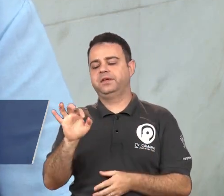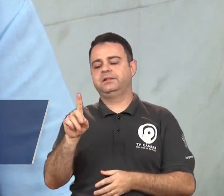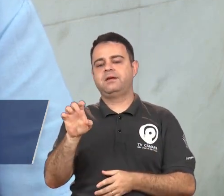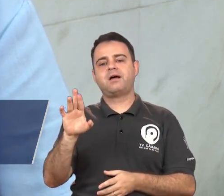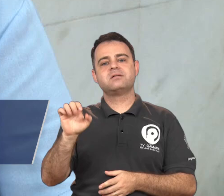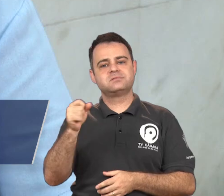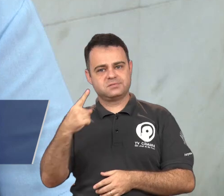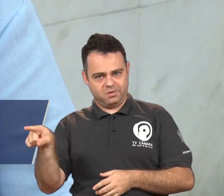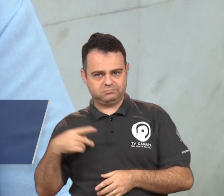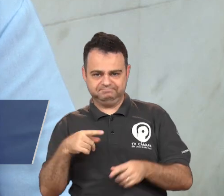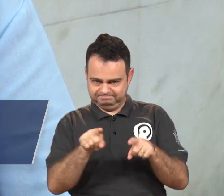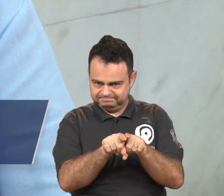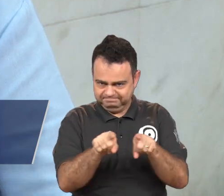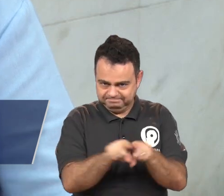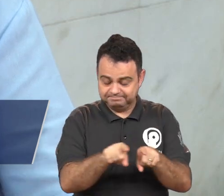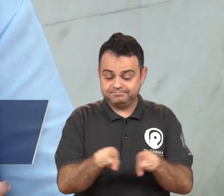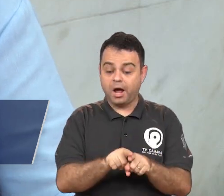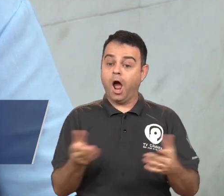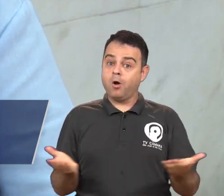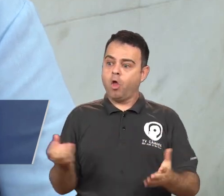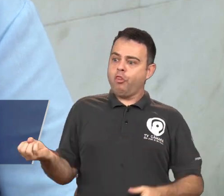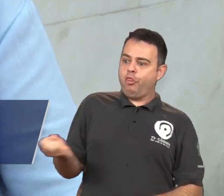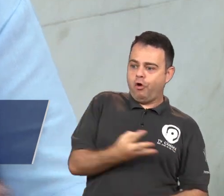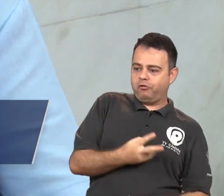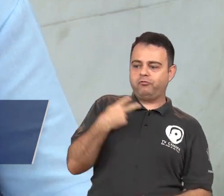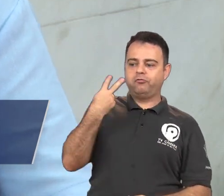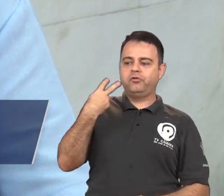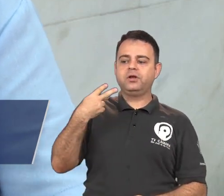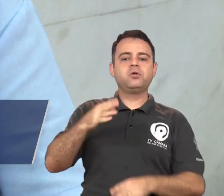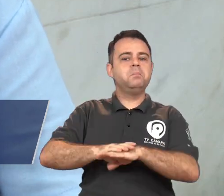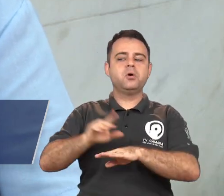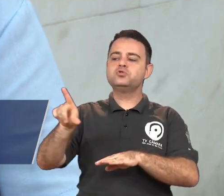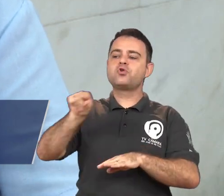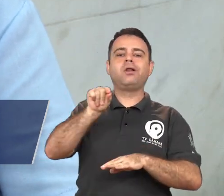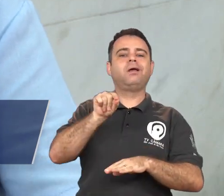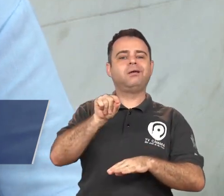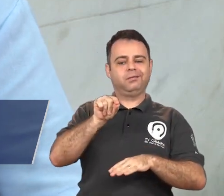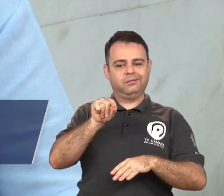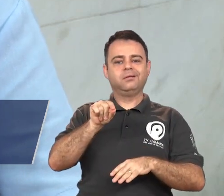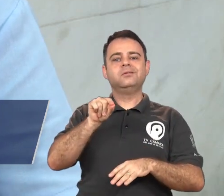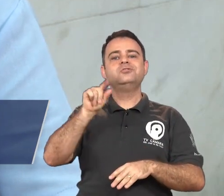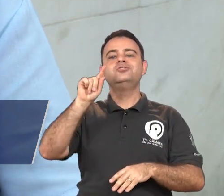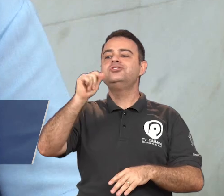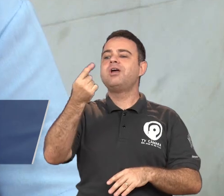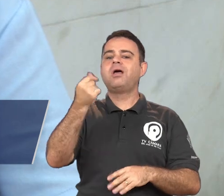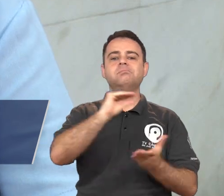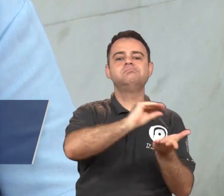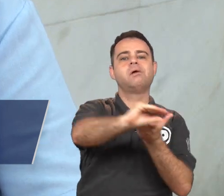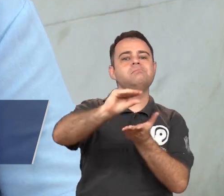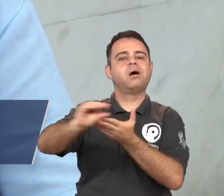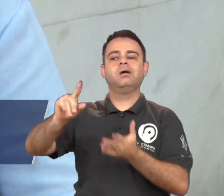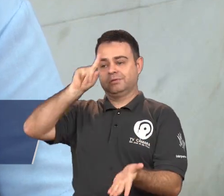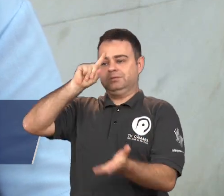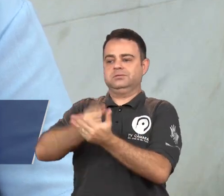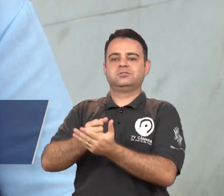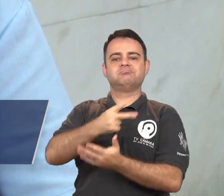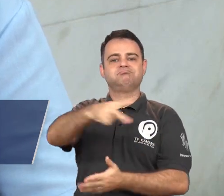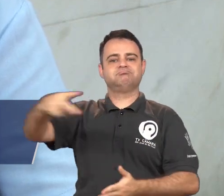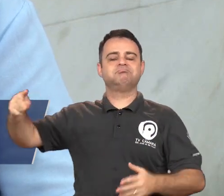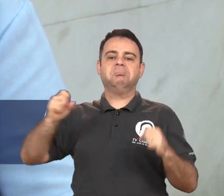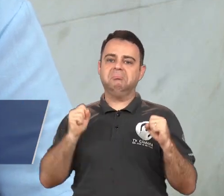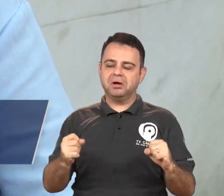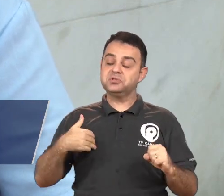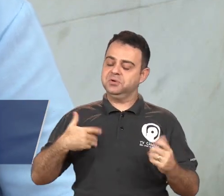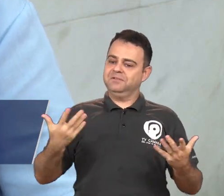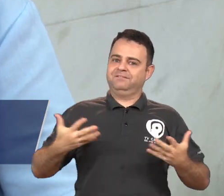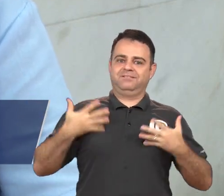e agora, principalmente, né, com a emenda impositiva, eu fico muito feliz de poder ter essa emenda